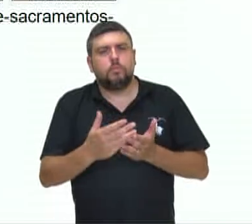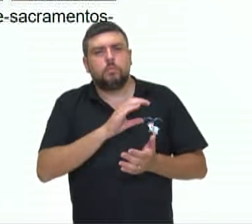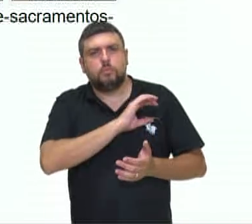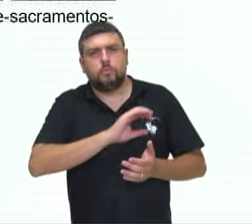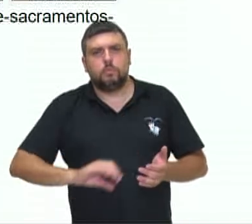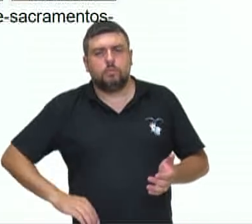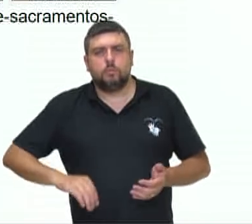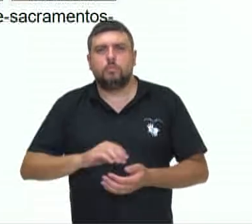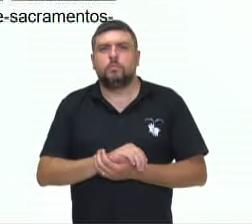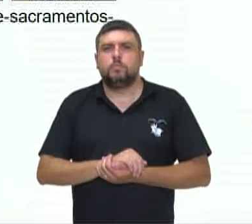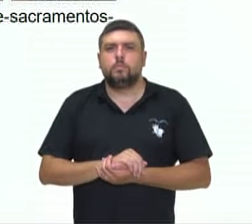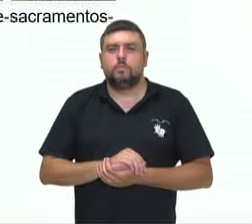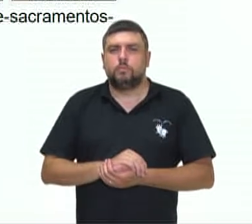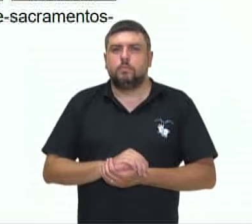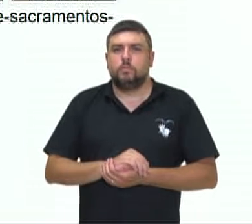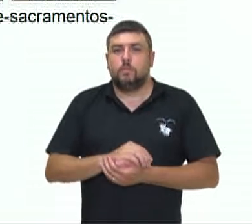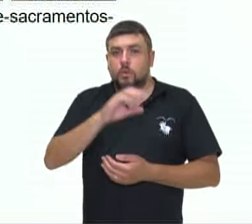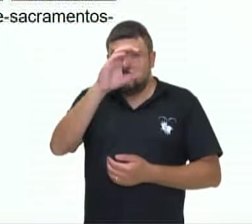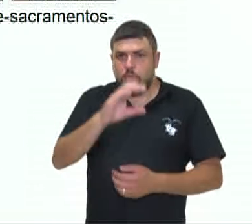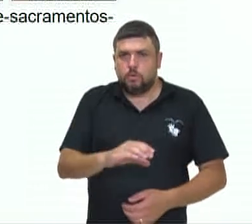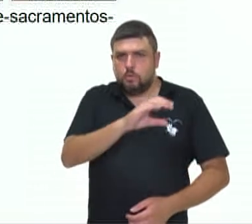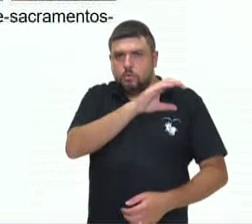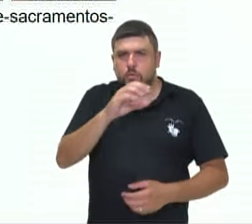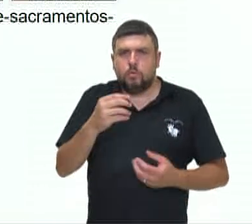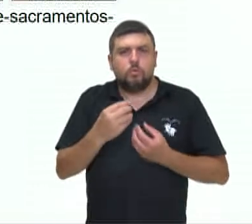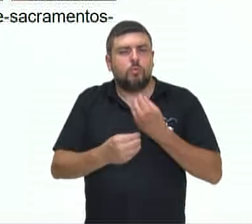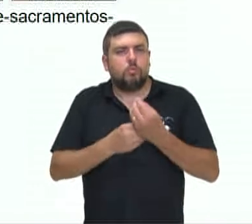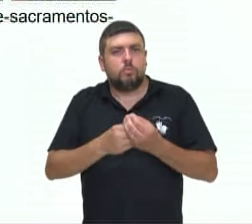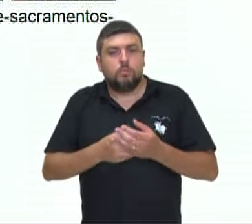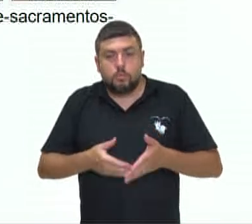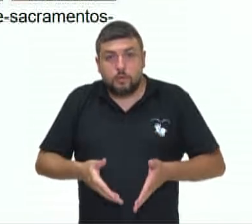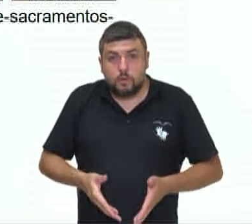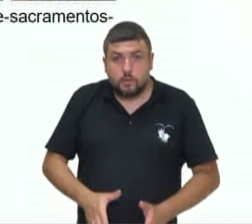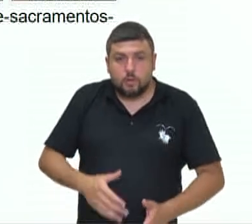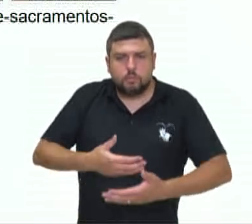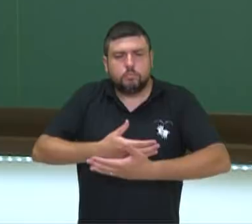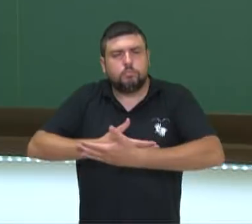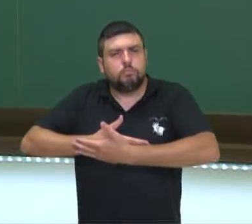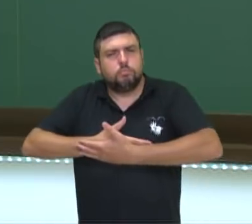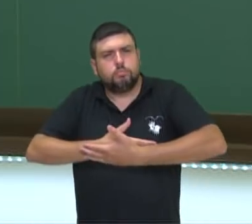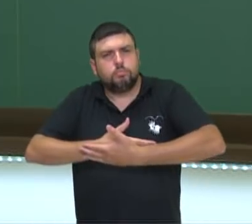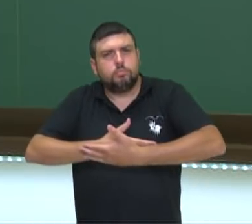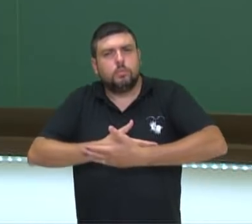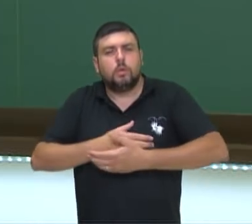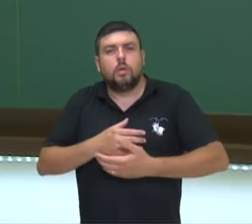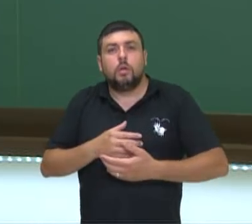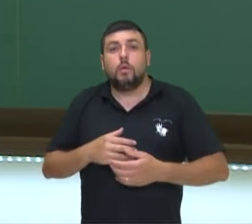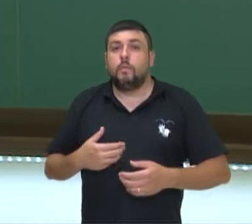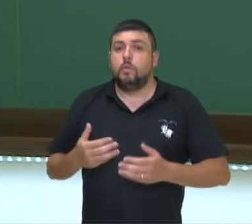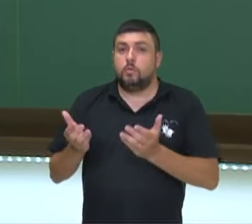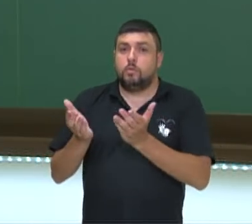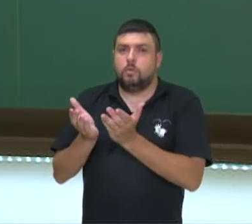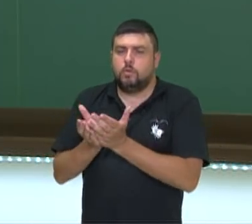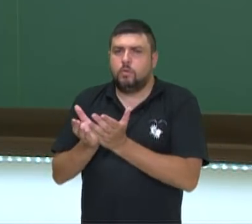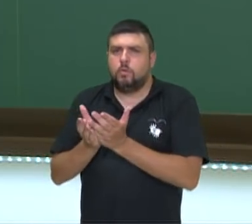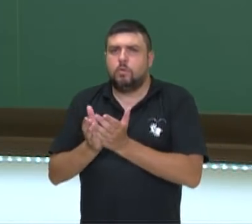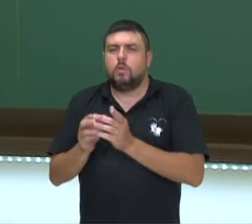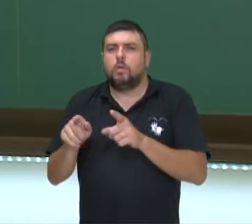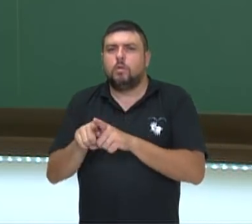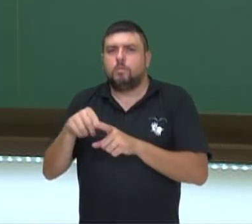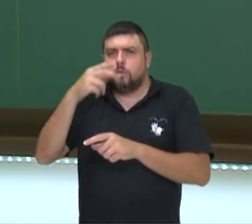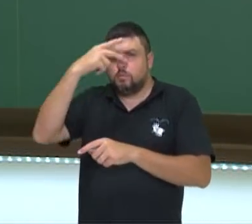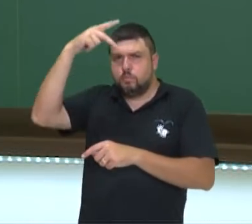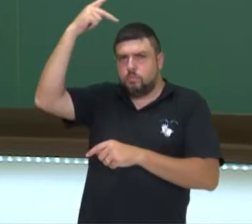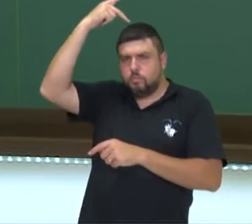os católicos é feito quando a pessoa nasce ou logo depois que nasce. Para os evangélicos, de um modo geral, principalmente os pentecostais,